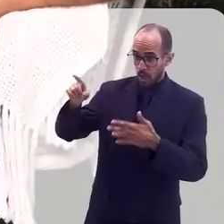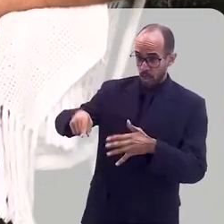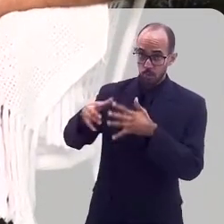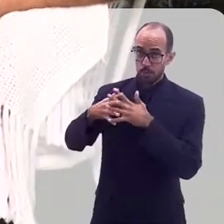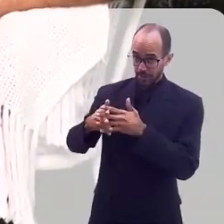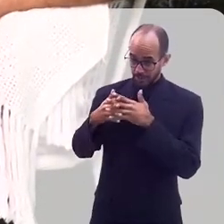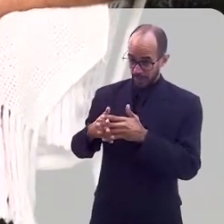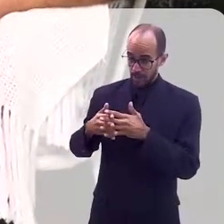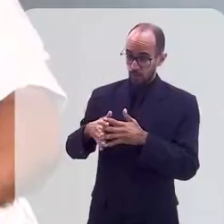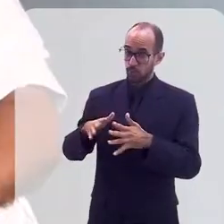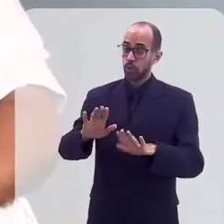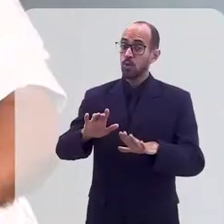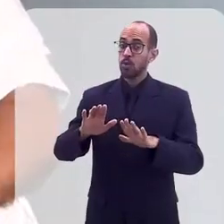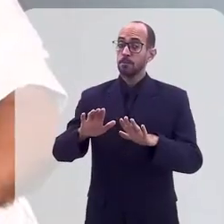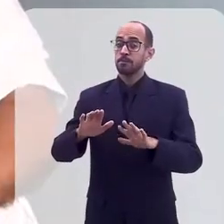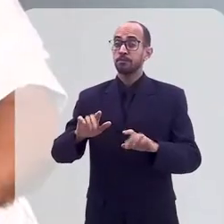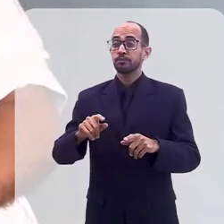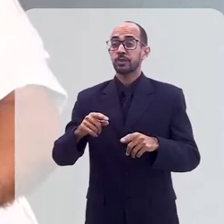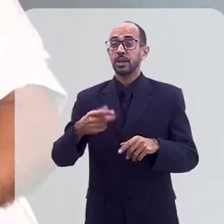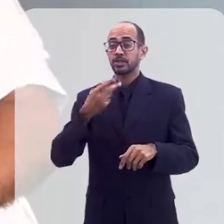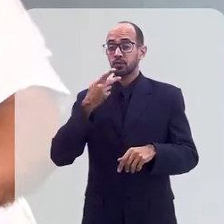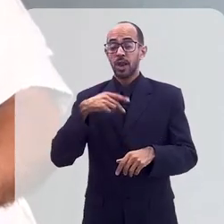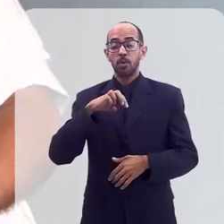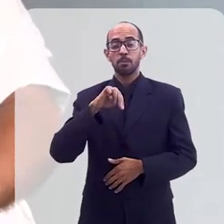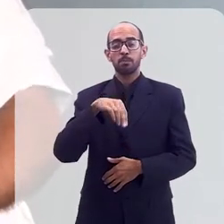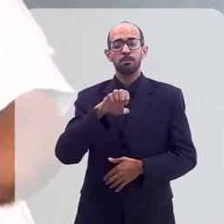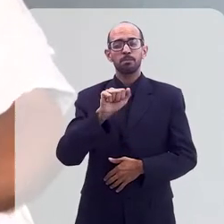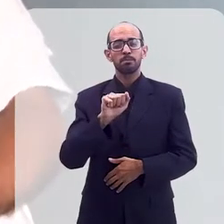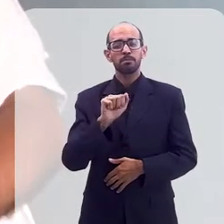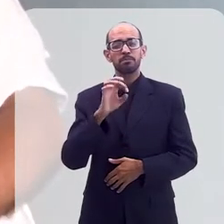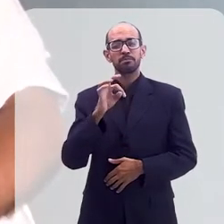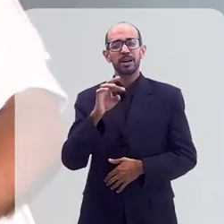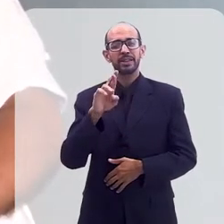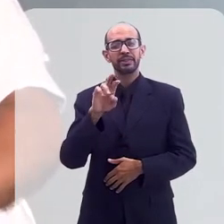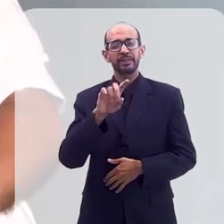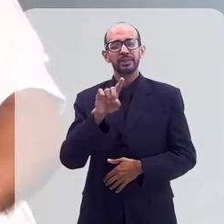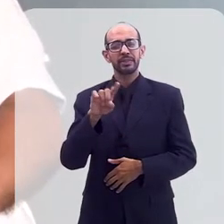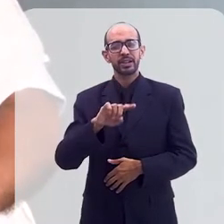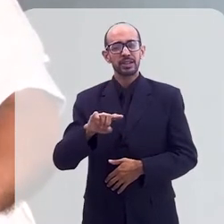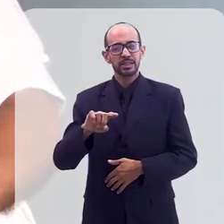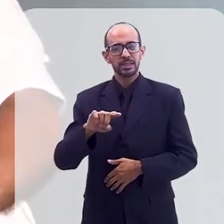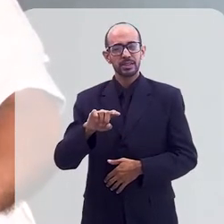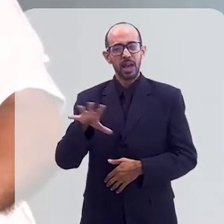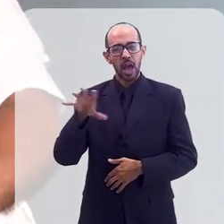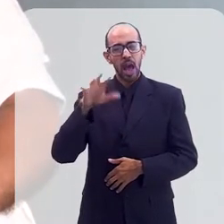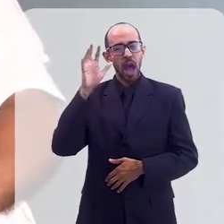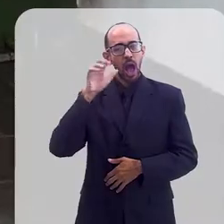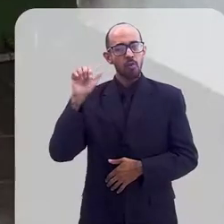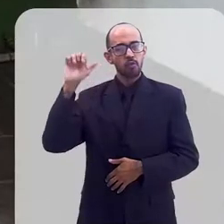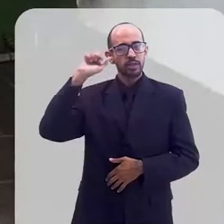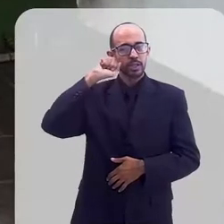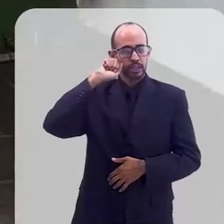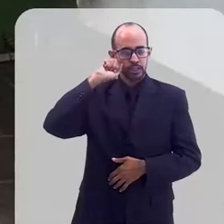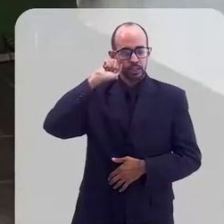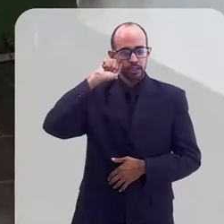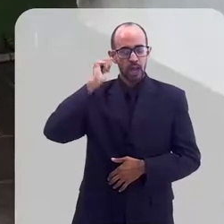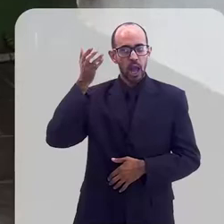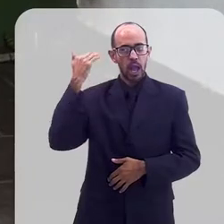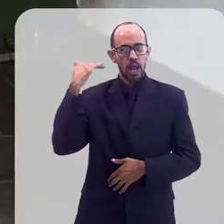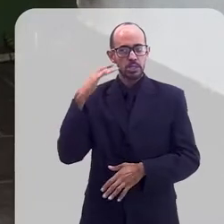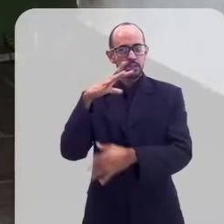polêmico, né? Eles chamam de matrizes africanas. No meu tempo era